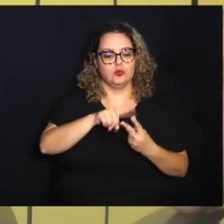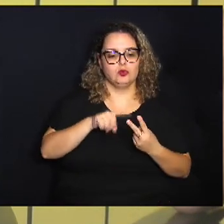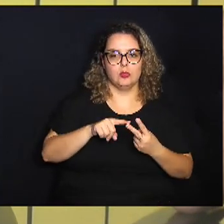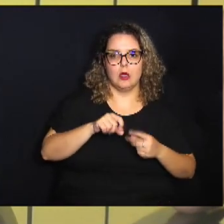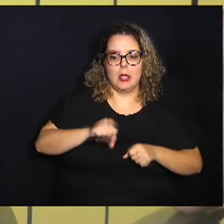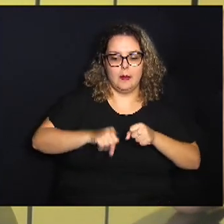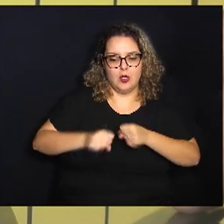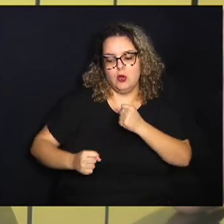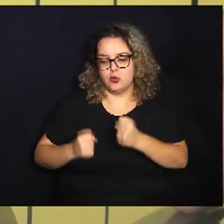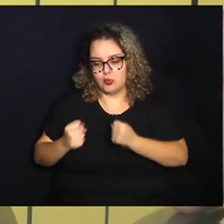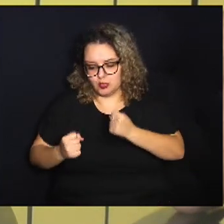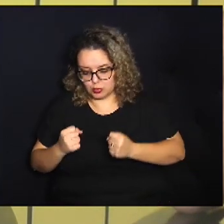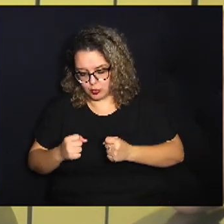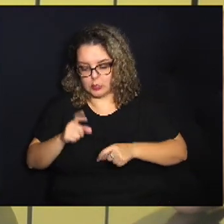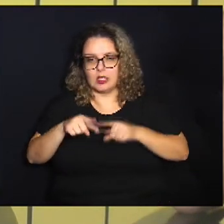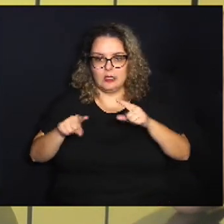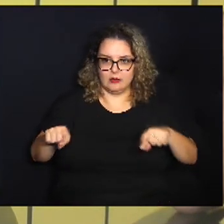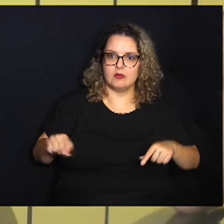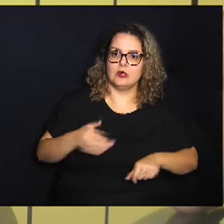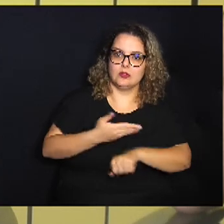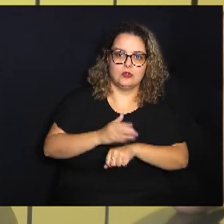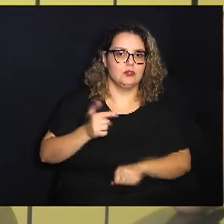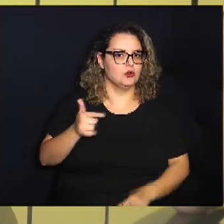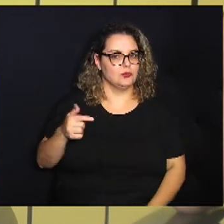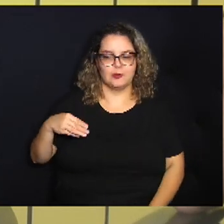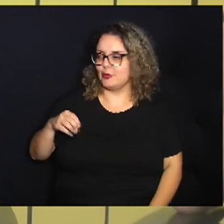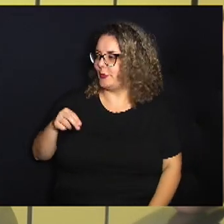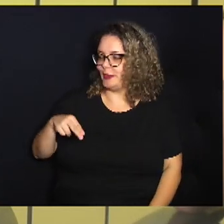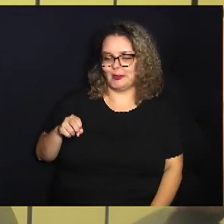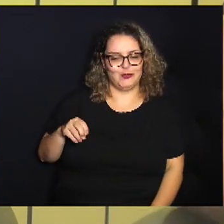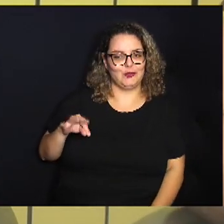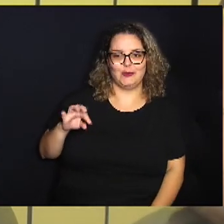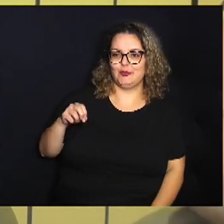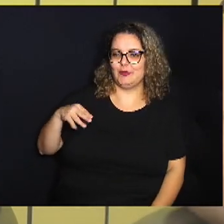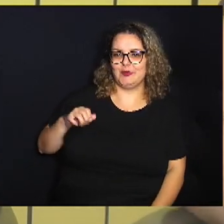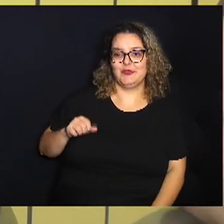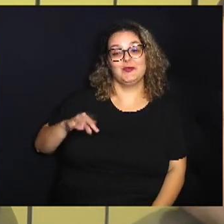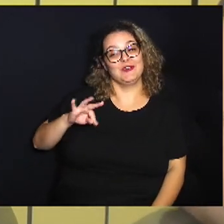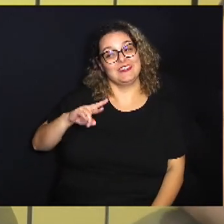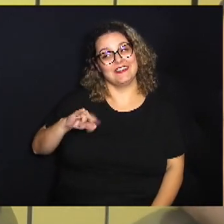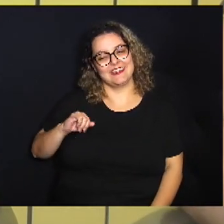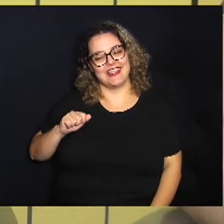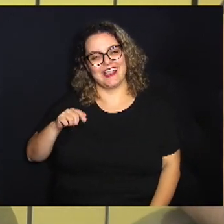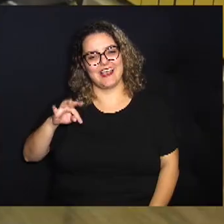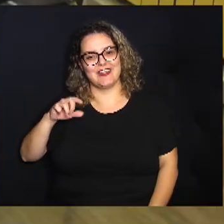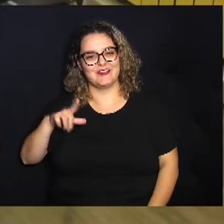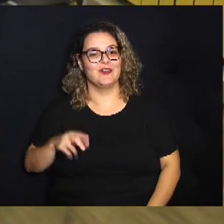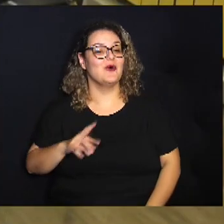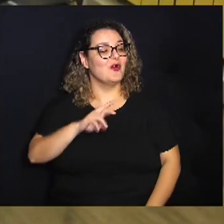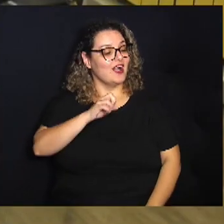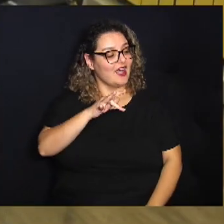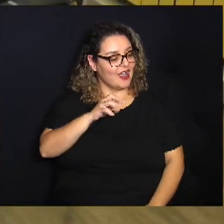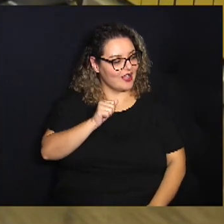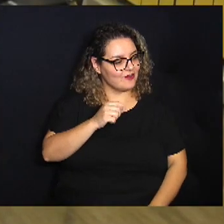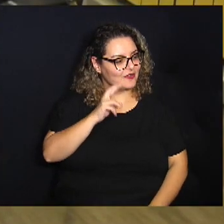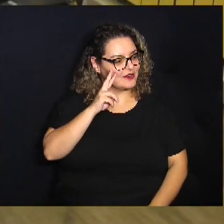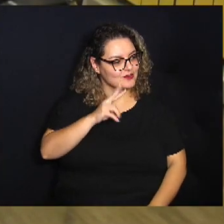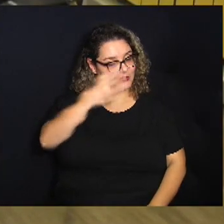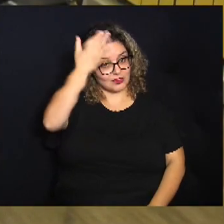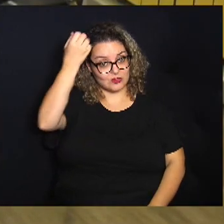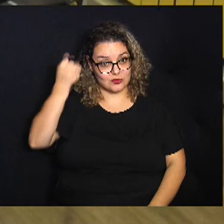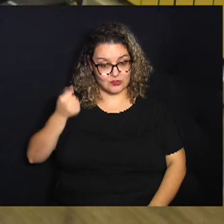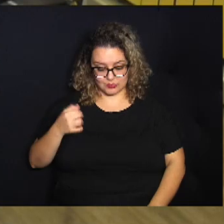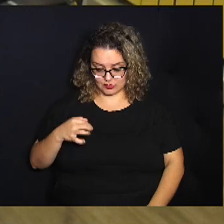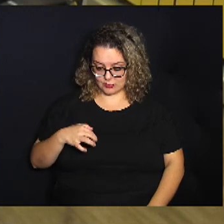corre. É bem variado o treino, assim. Não tem monotonia no triatlo. E o Rafa, a gente viu que a Rubia estava ali no Seara, né, no